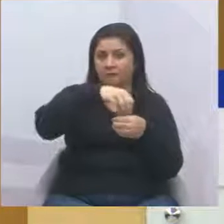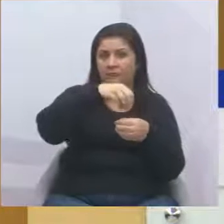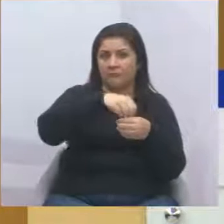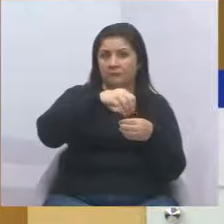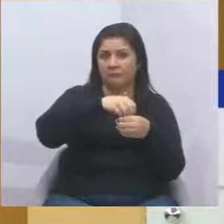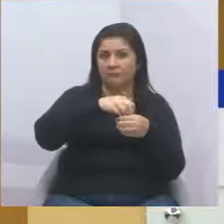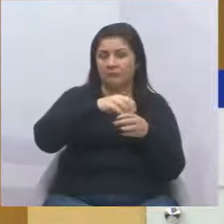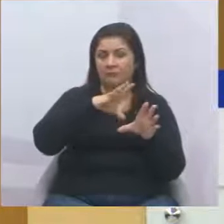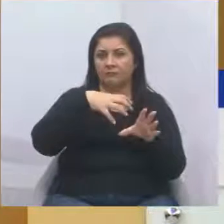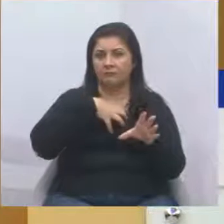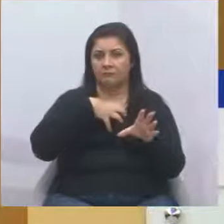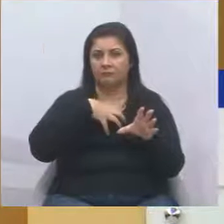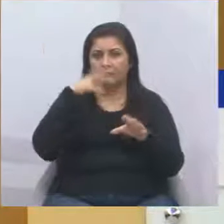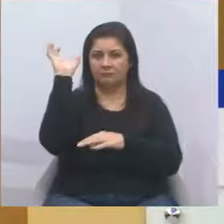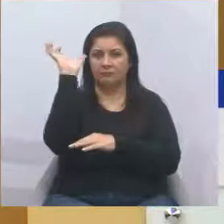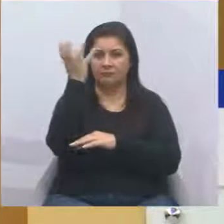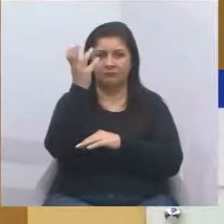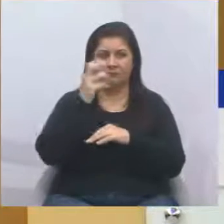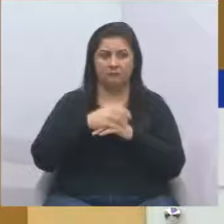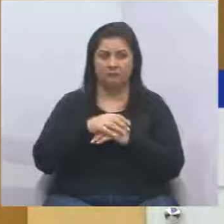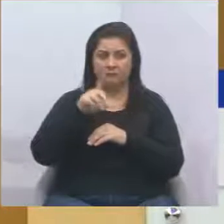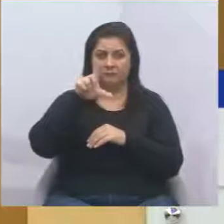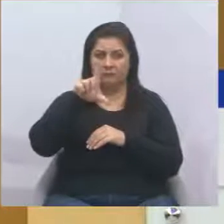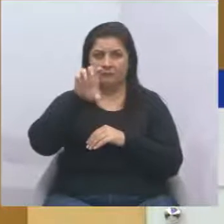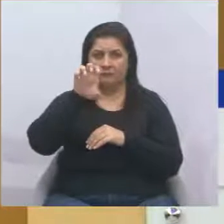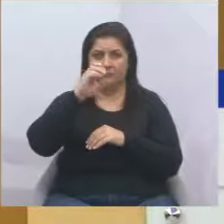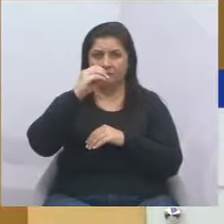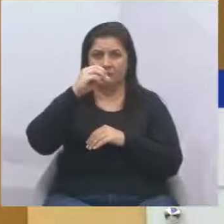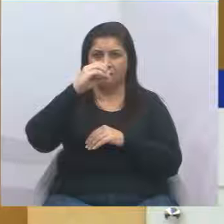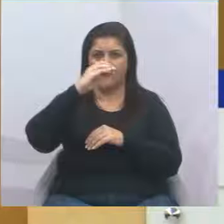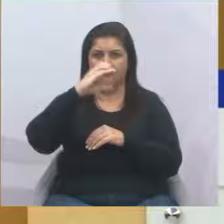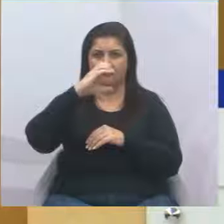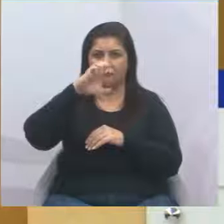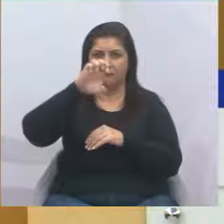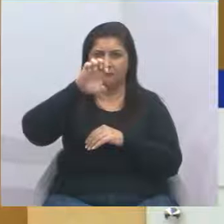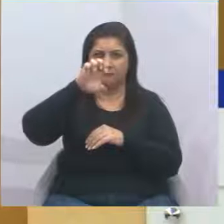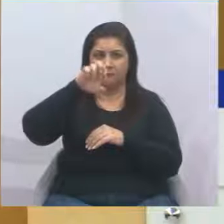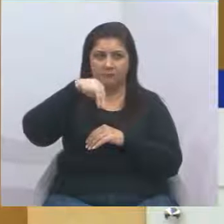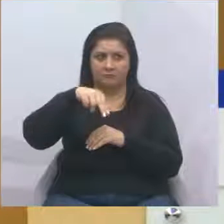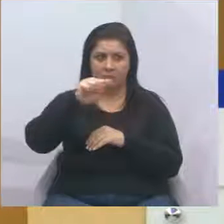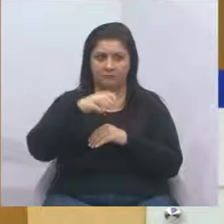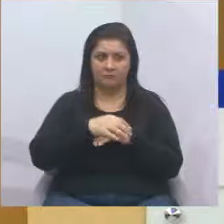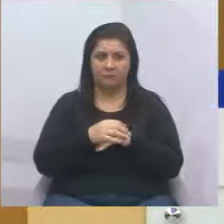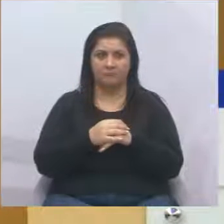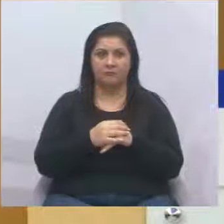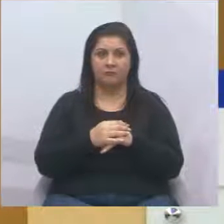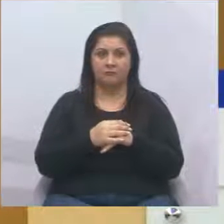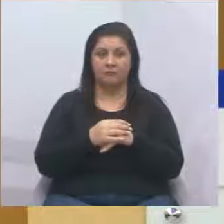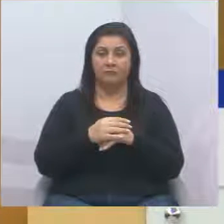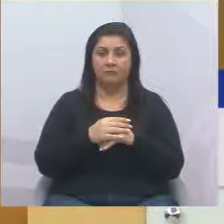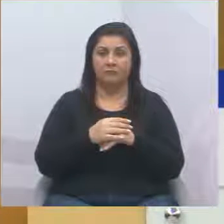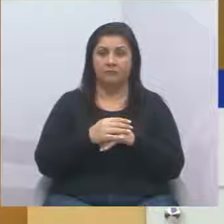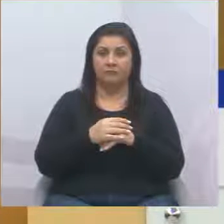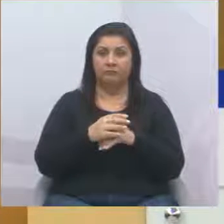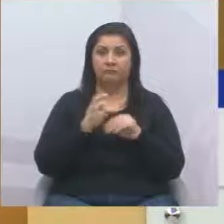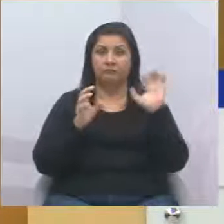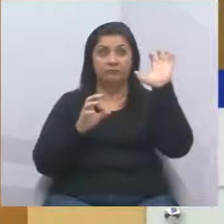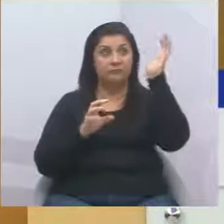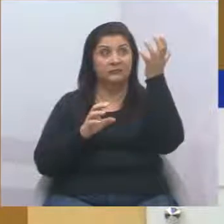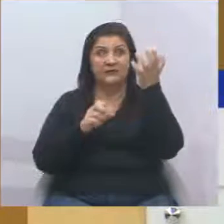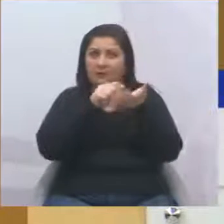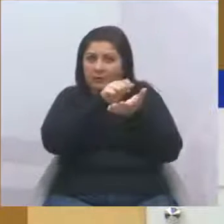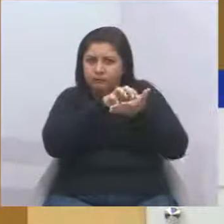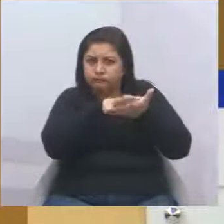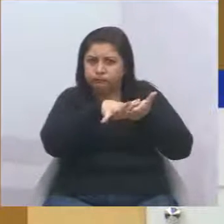leucocephala, conhecida como leucena, considerada uma das 100 maiores espécies de árvores invasoras do